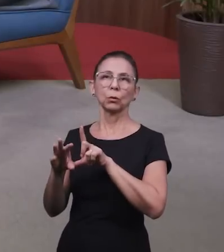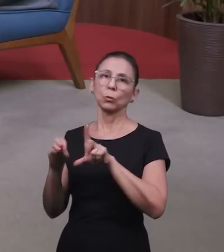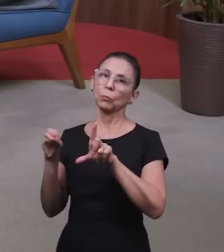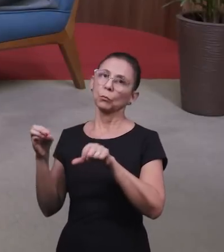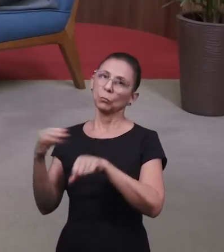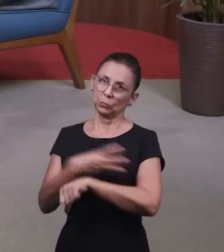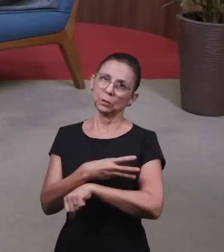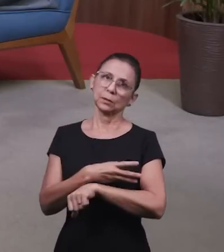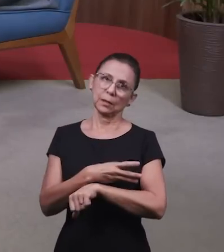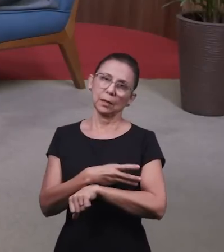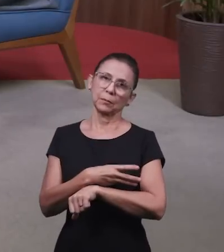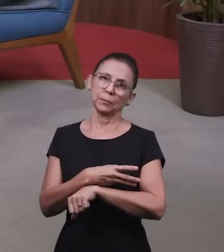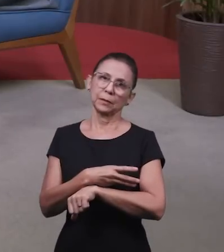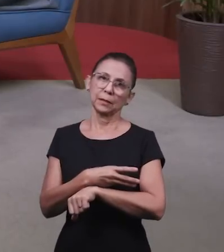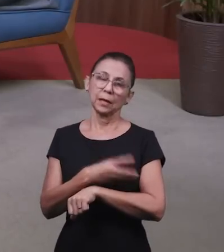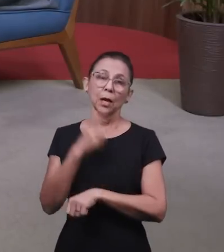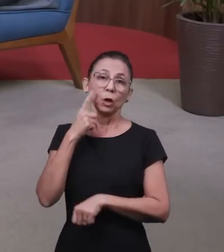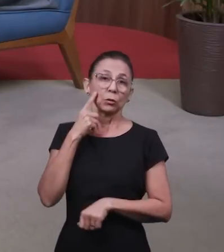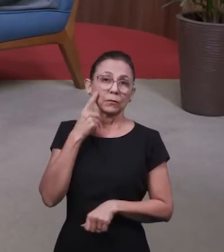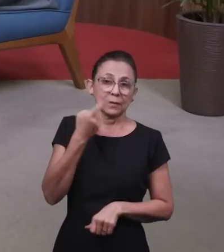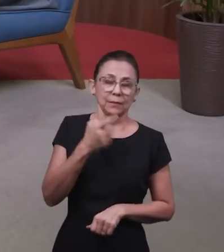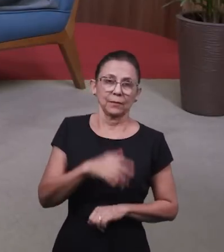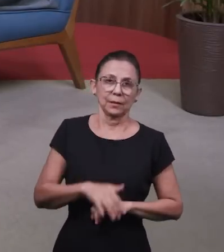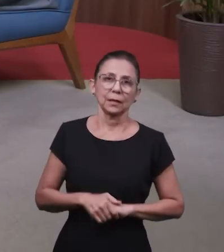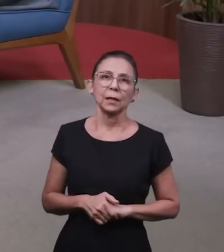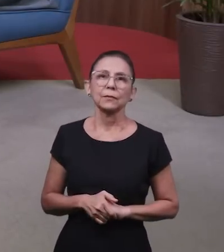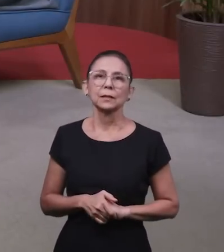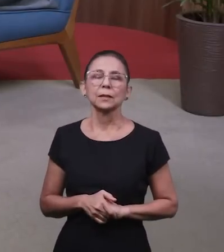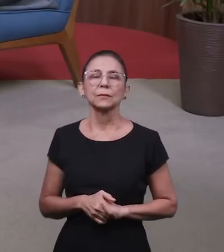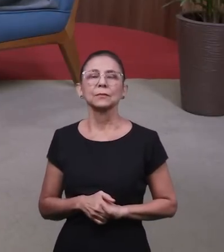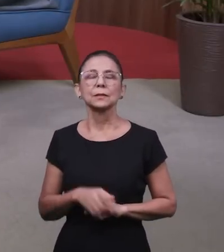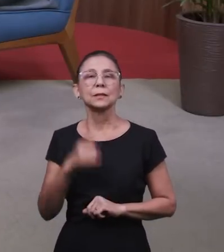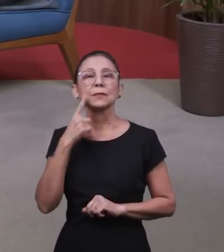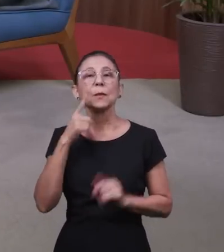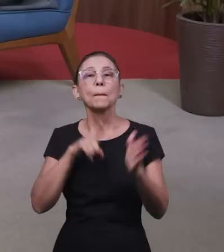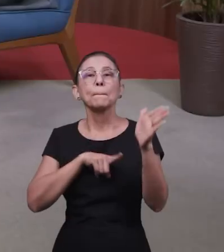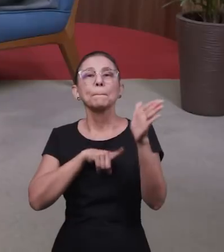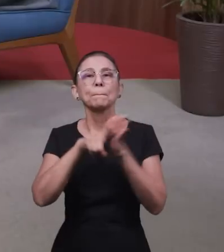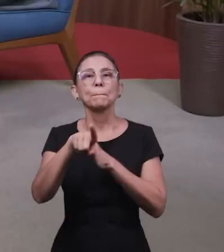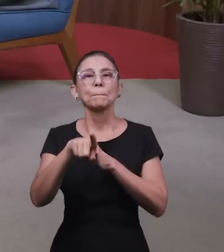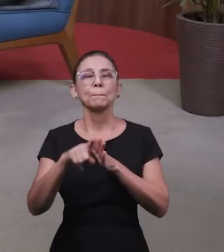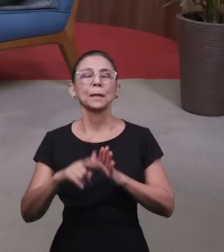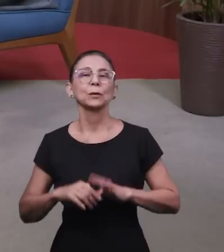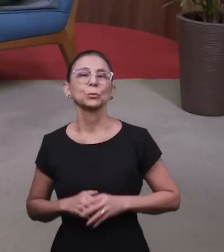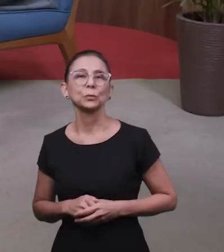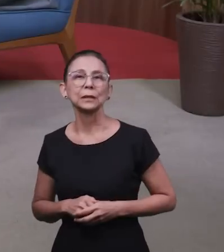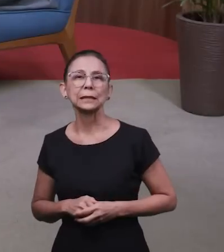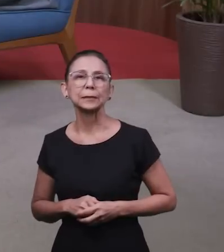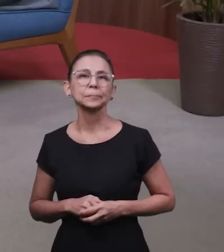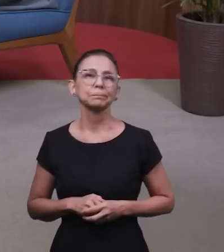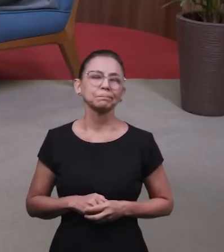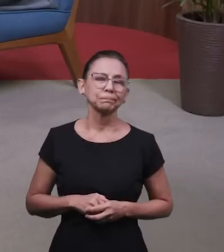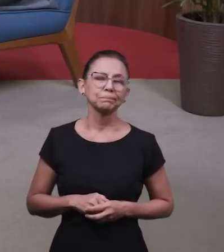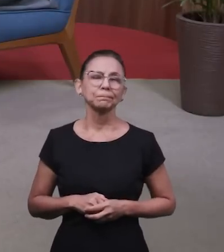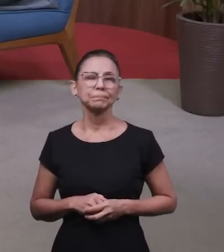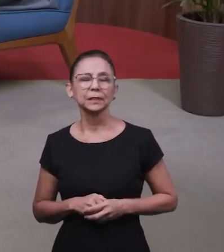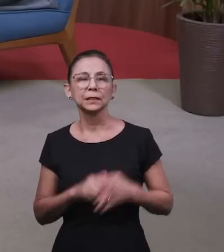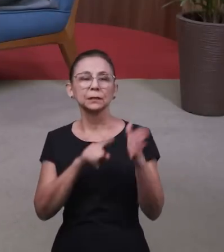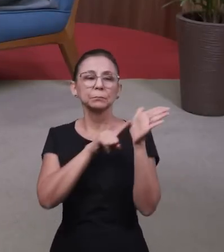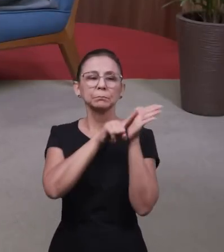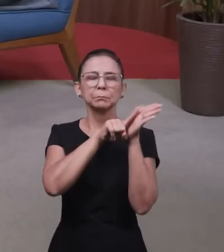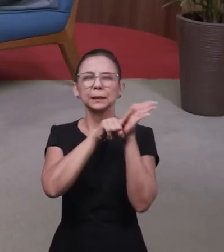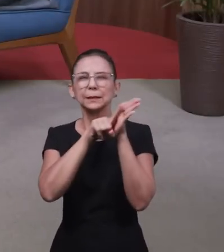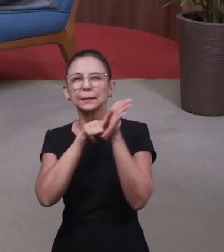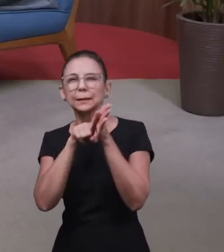redirecionado para o WhatsApp. Só que ali, quando você for redirecionado, vai aparecer uma questão que nós estamos propondo para você pesquisar na